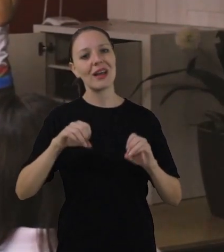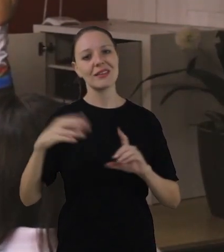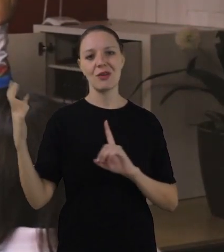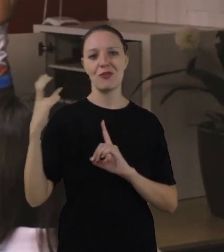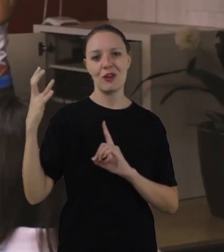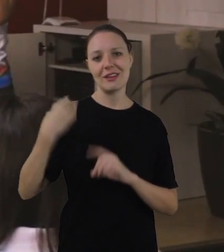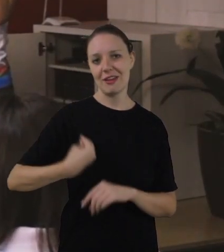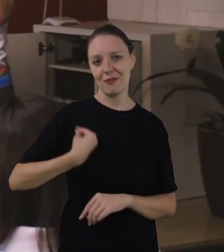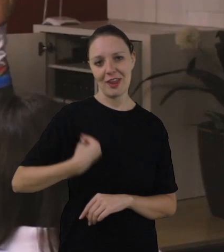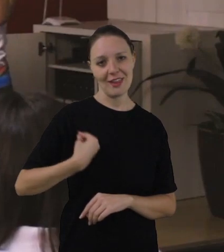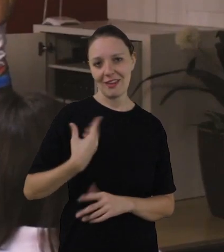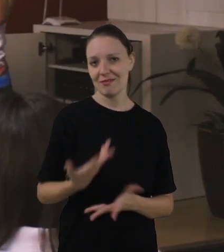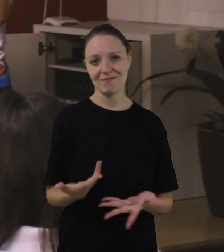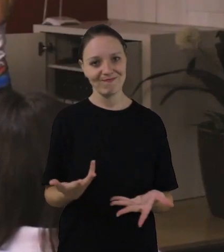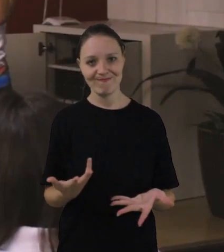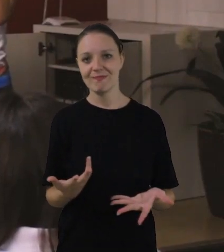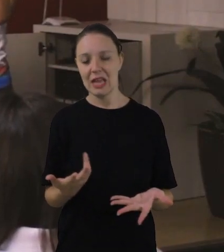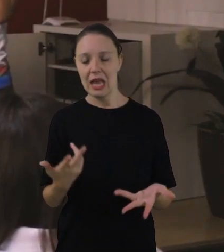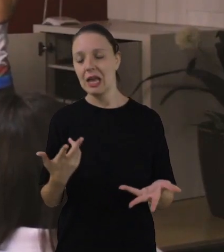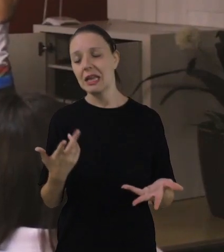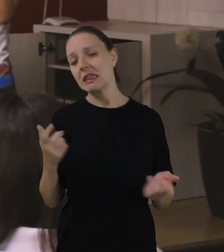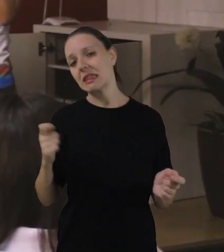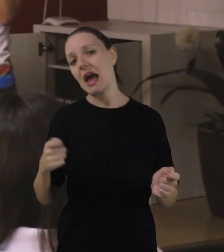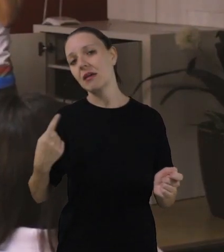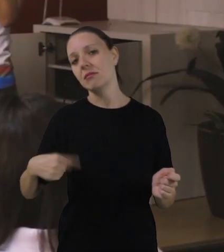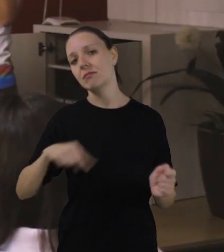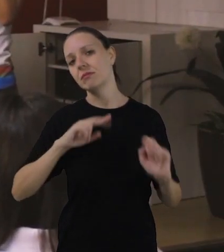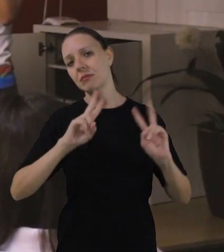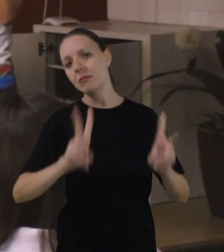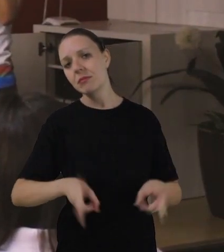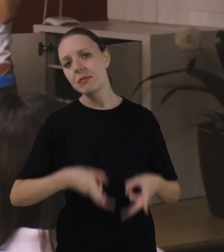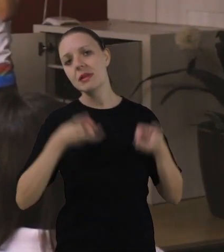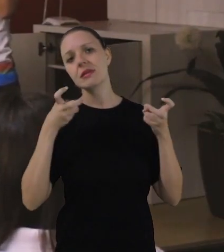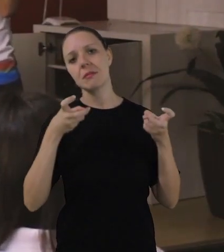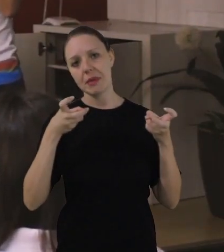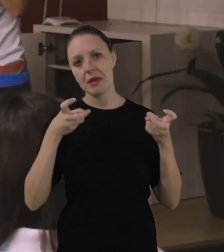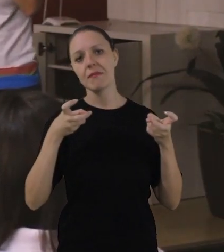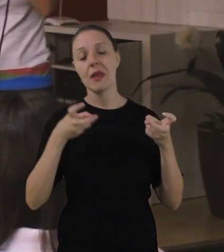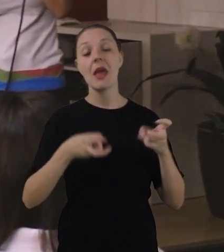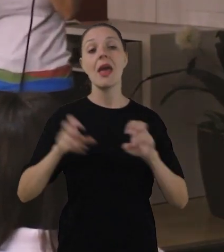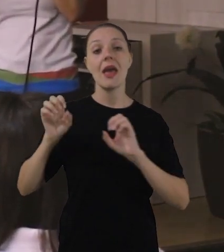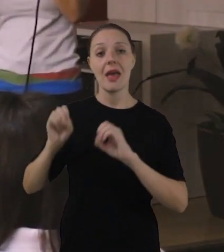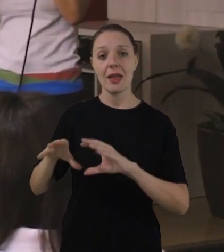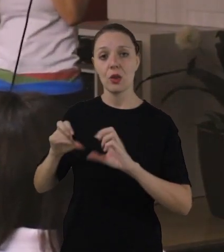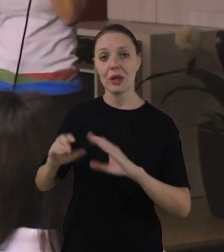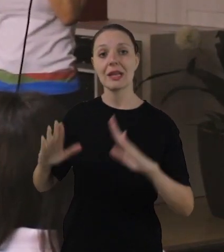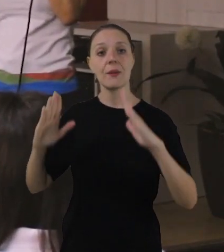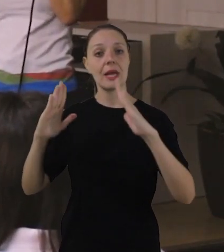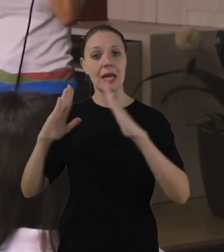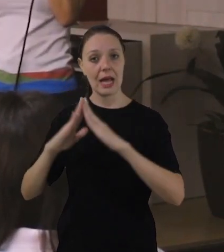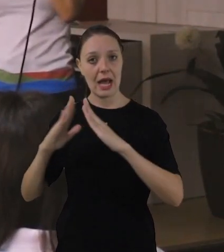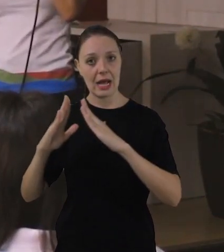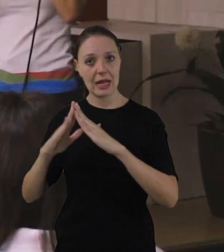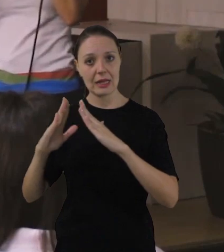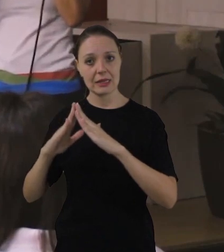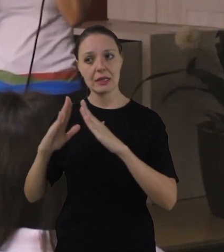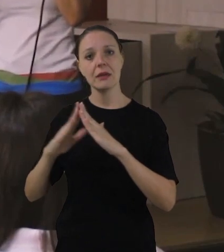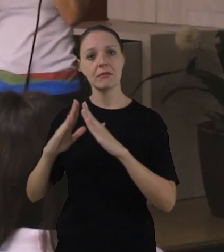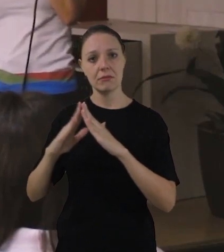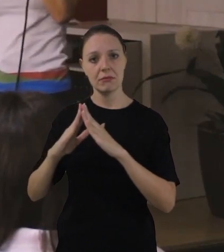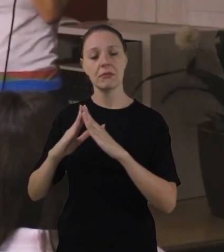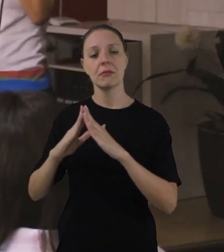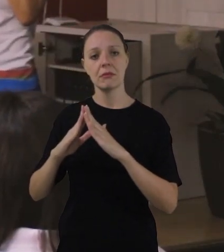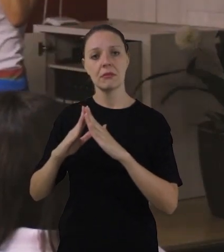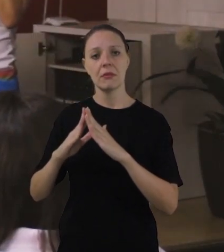cidadão. E a gente percebe nitidamente uma divisão de educação, a educação de casa, a gente faz isso agora, né? A educação